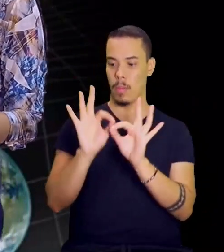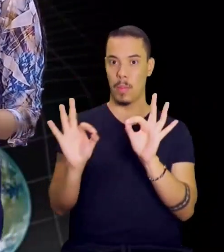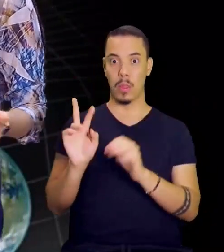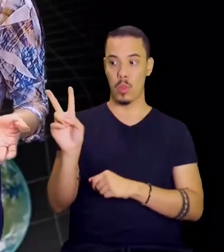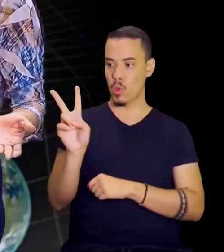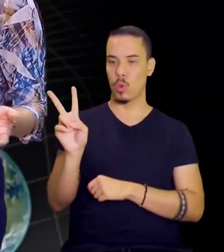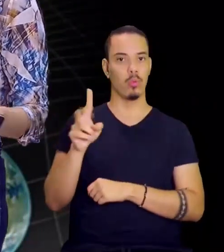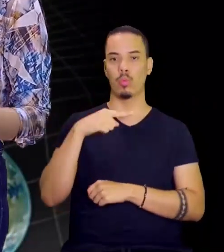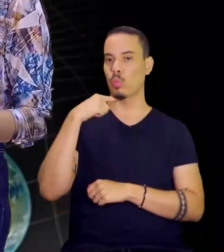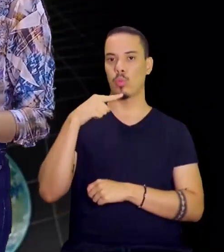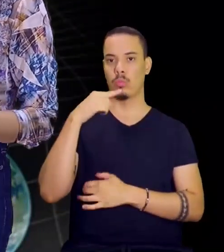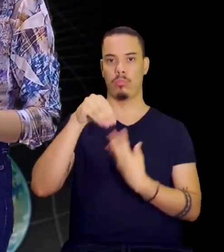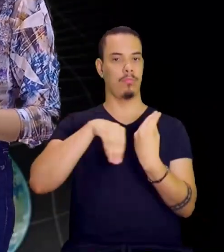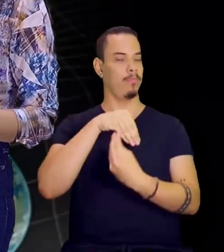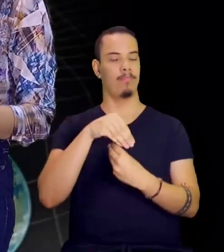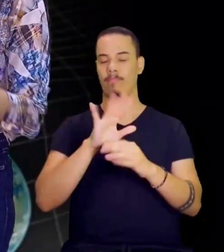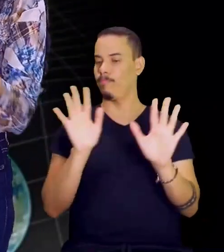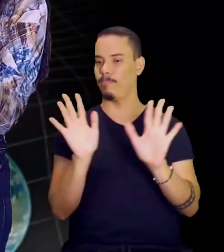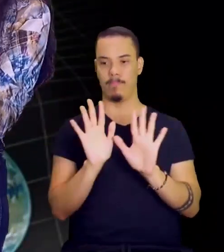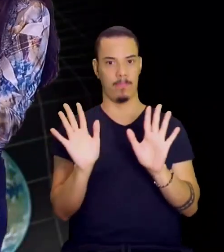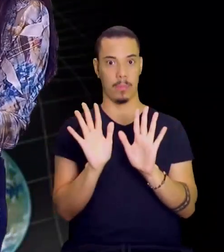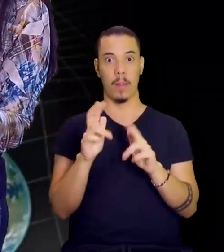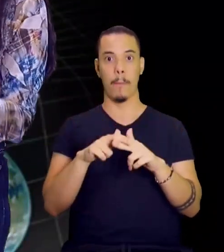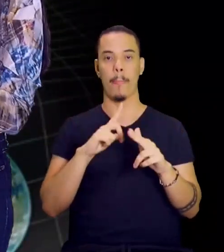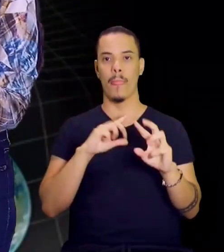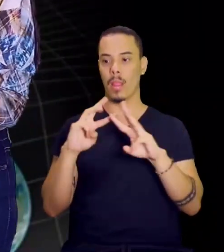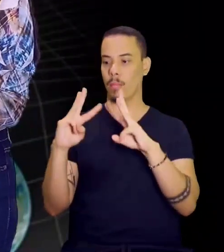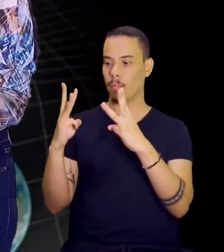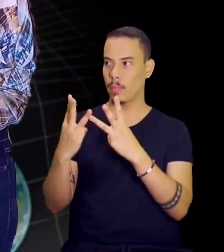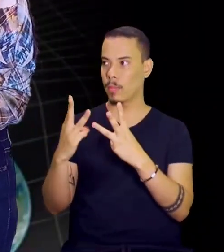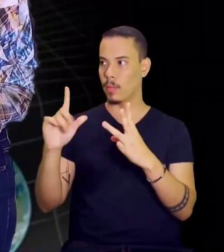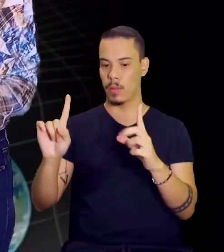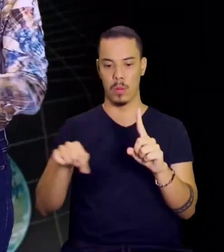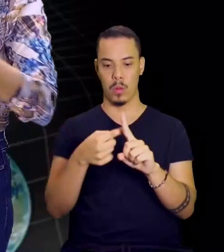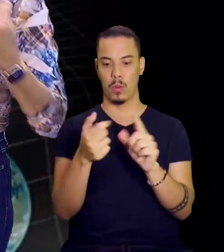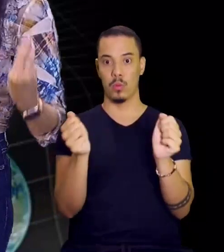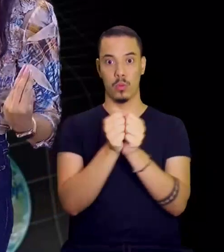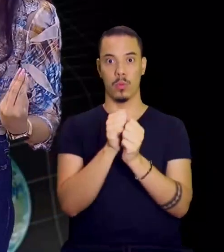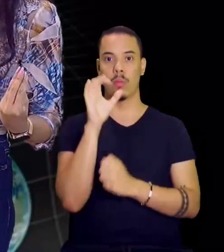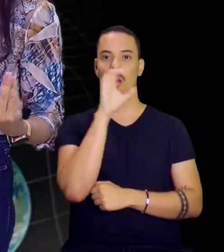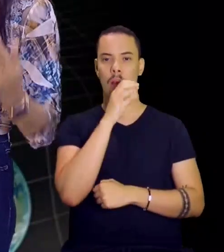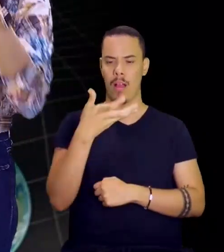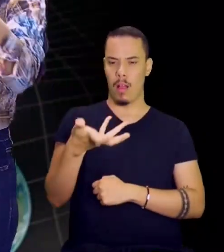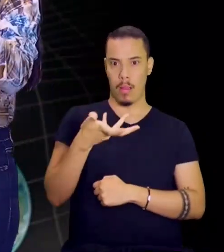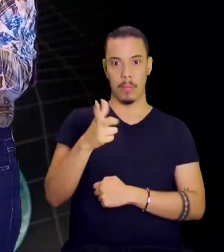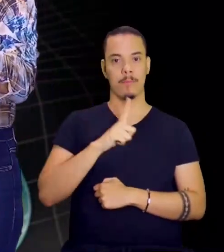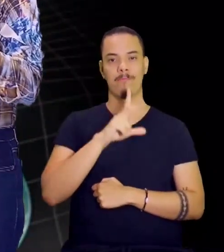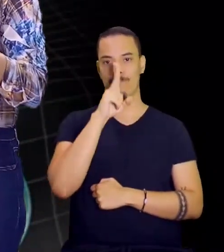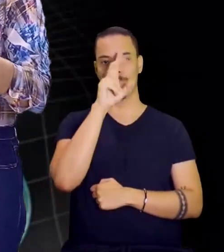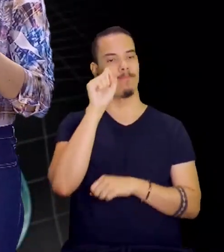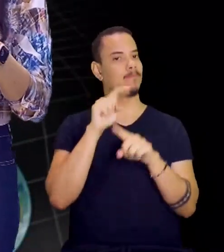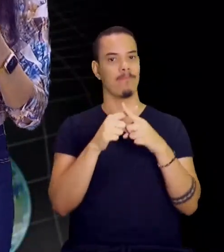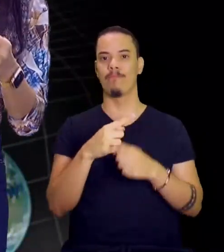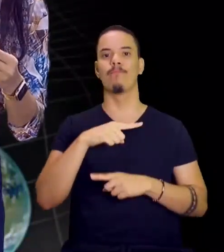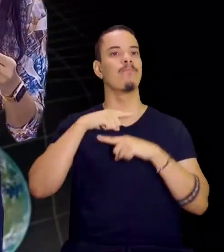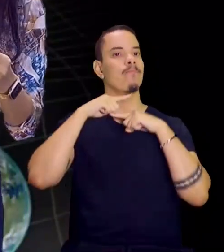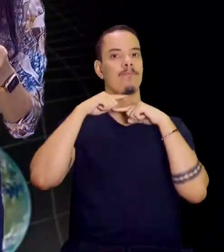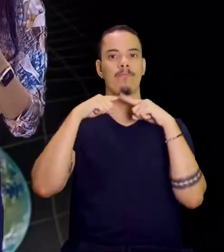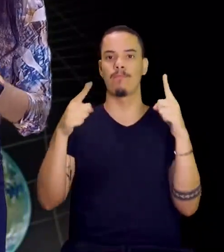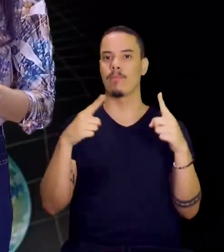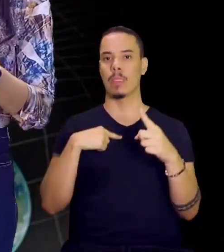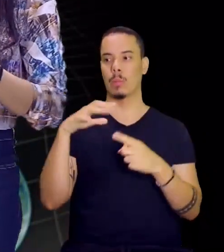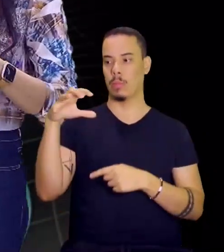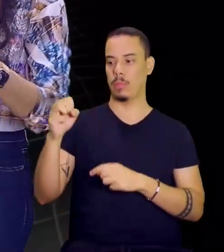5 segundos, né? Isso, exatamente. Eu pego uma massa e multiplico por uma aceleração, eu vou ter a força, mas eu não posso pegar a massa e multiplicar